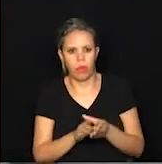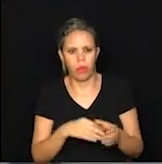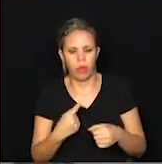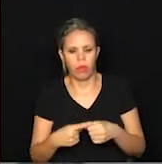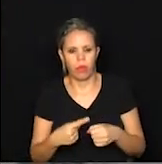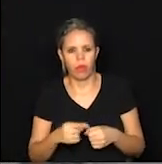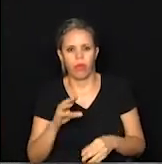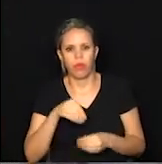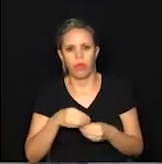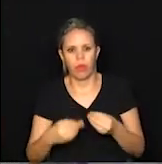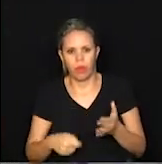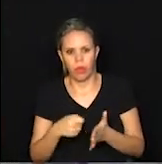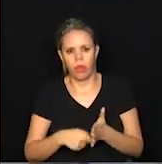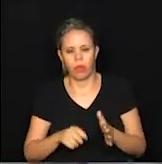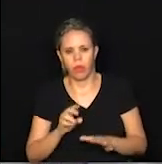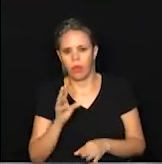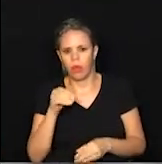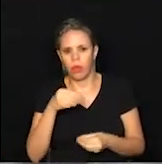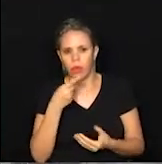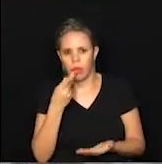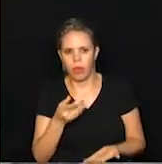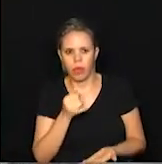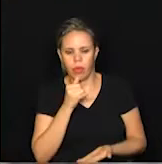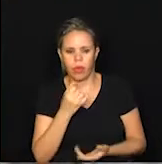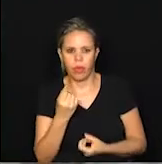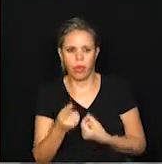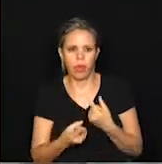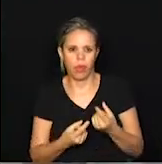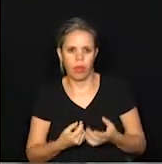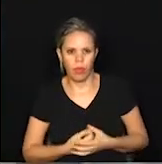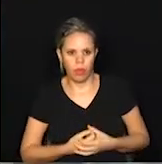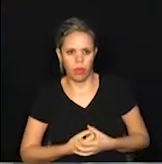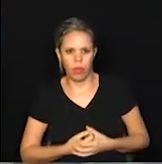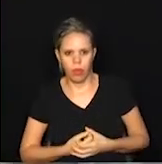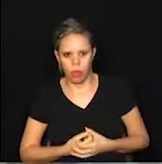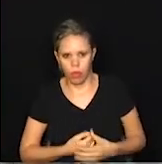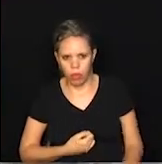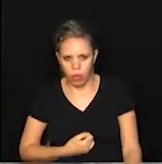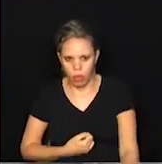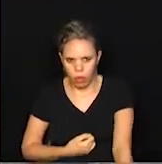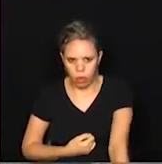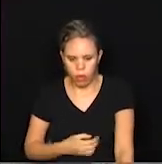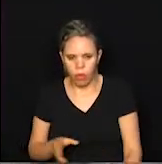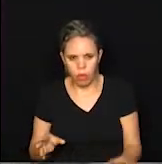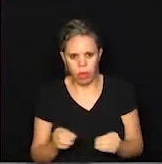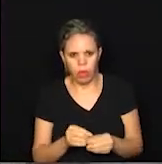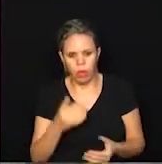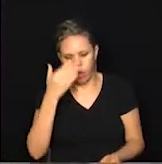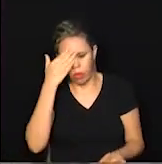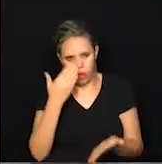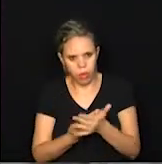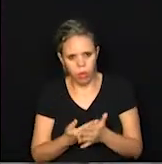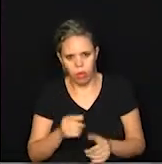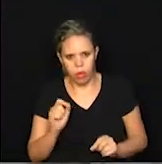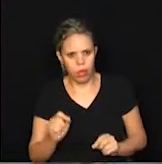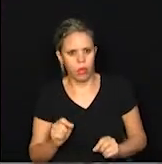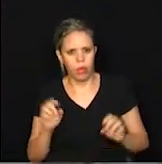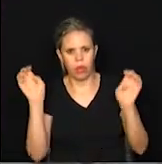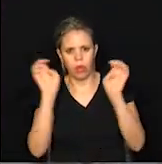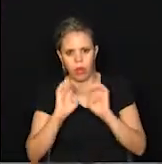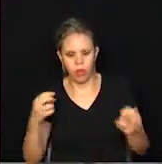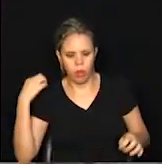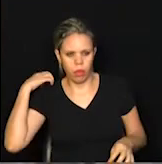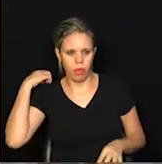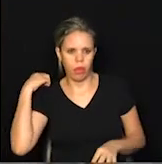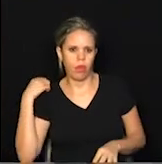estava na pauta, a gente só não colocou algo muita brevidade, porque acredito que a estruturação é uma